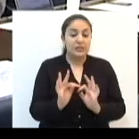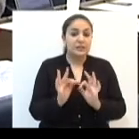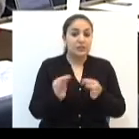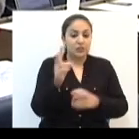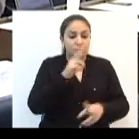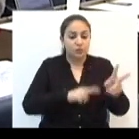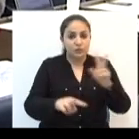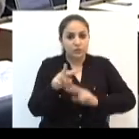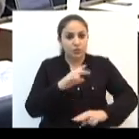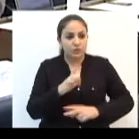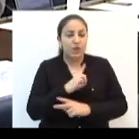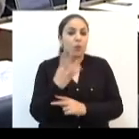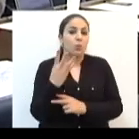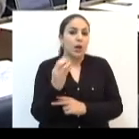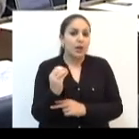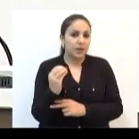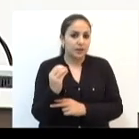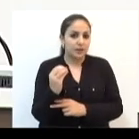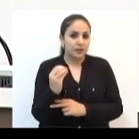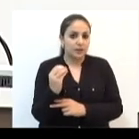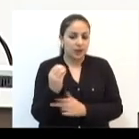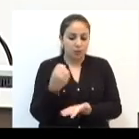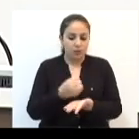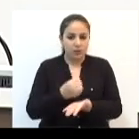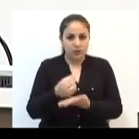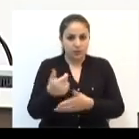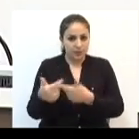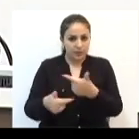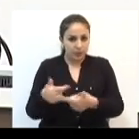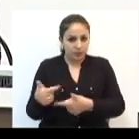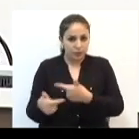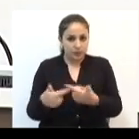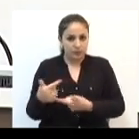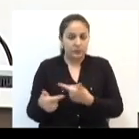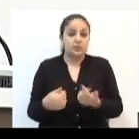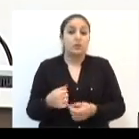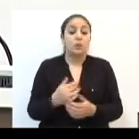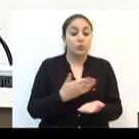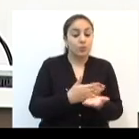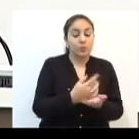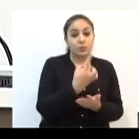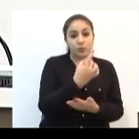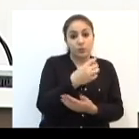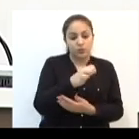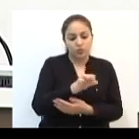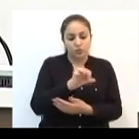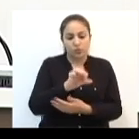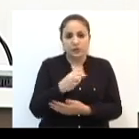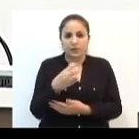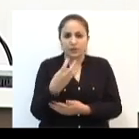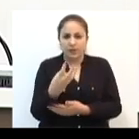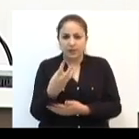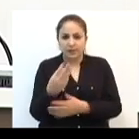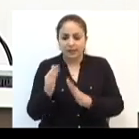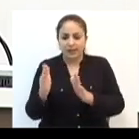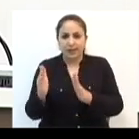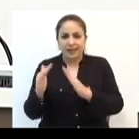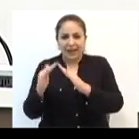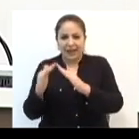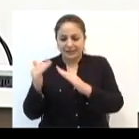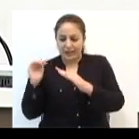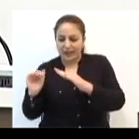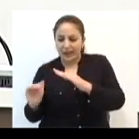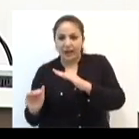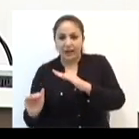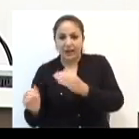oferece 40 empregos diretos, mas quando surgiu, em 1993, na garagem de uma casa no